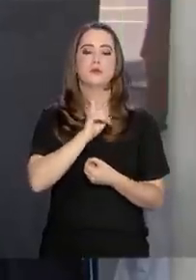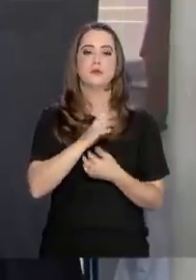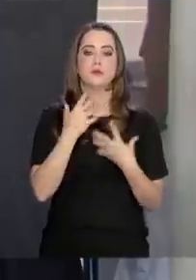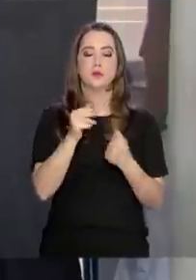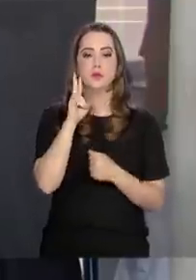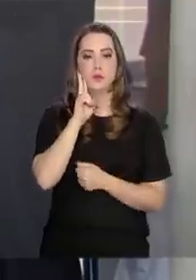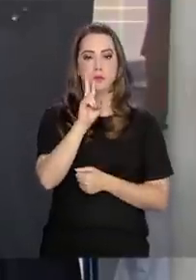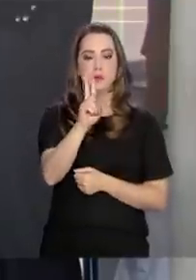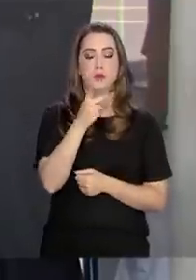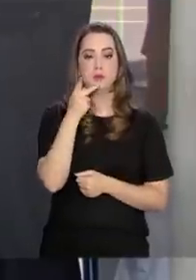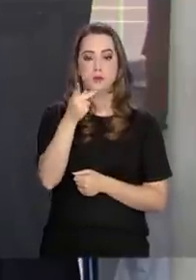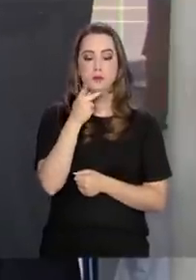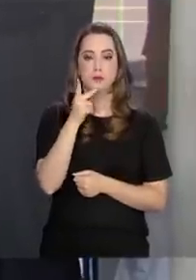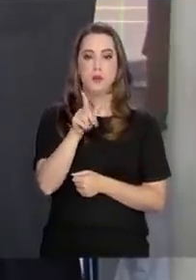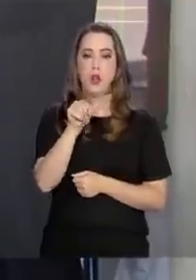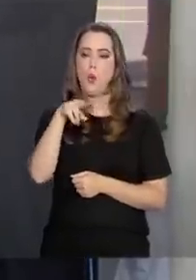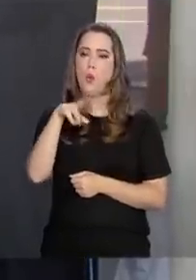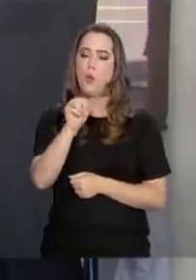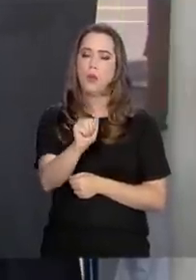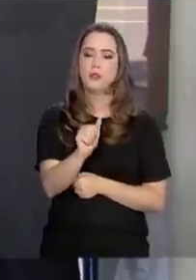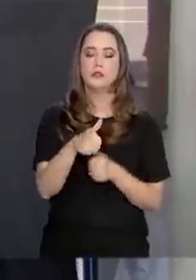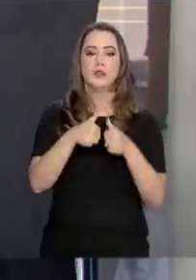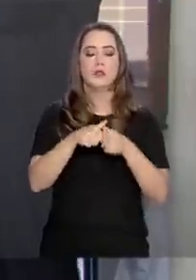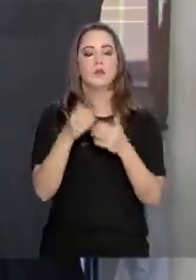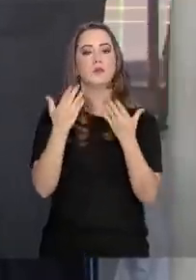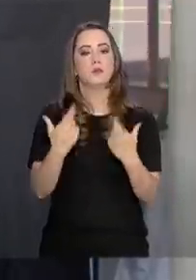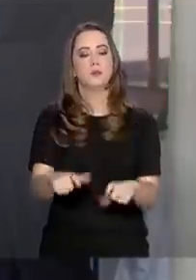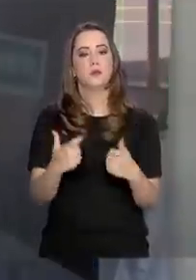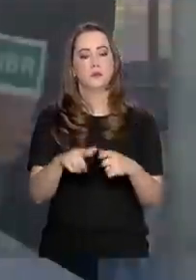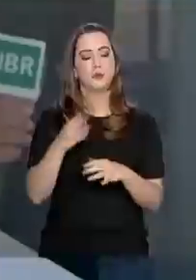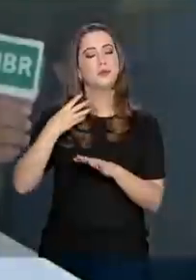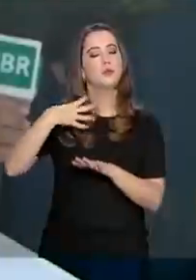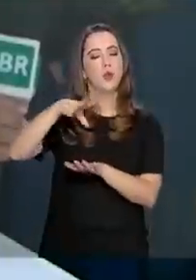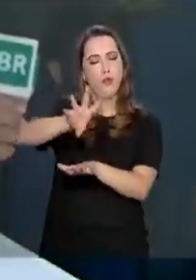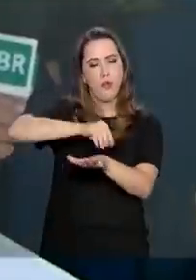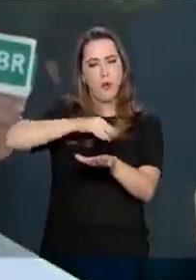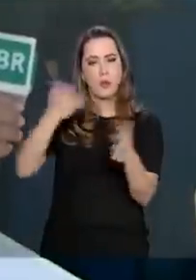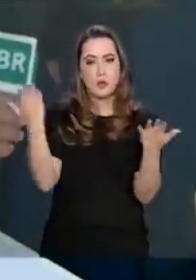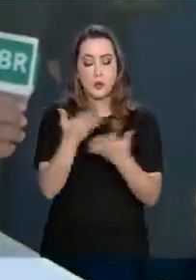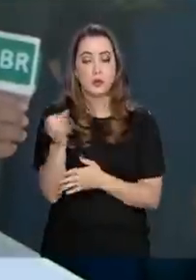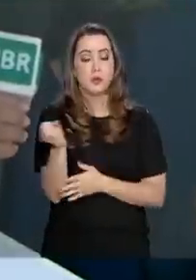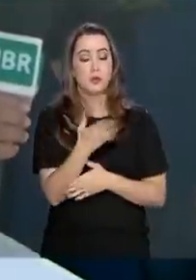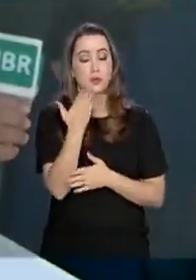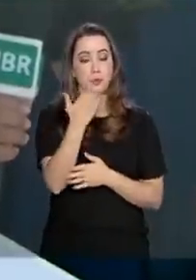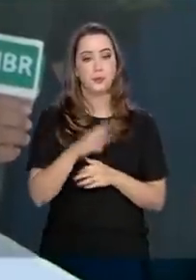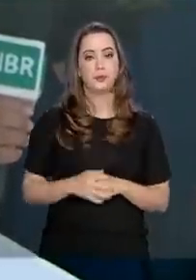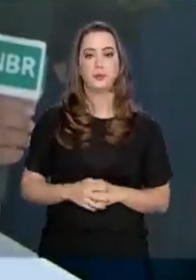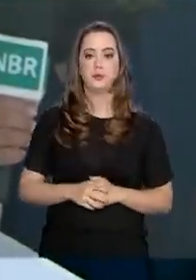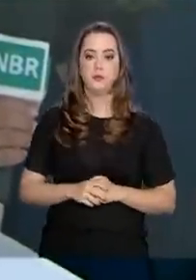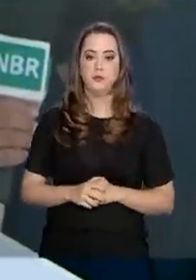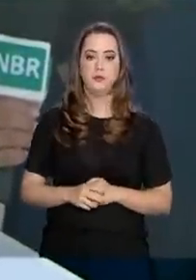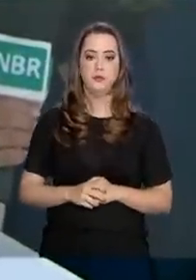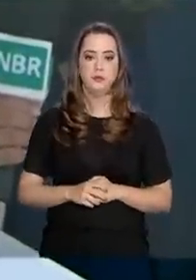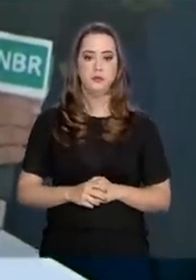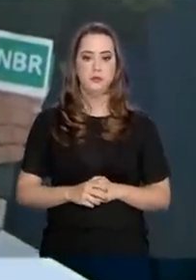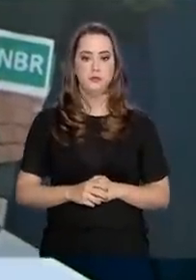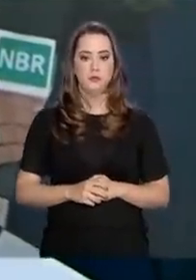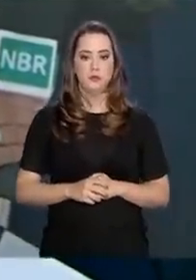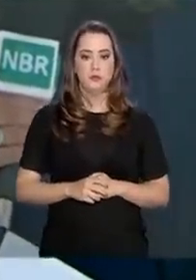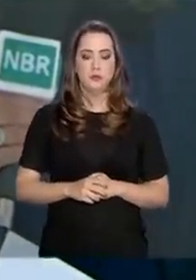falar com a repórter Luana Karen, que está no local e traz mais informações. Luana.